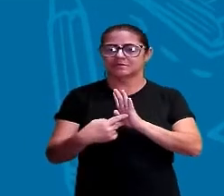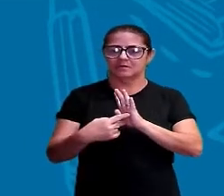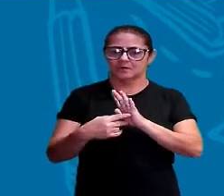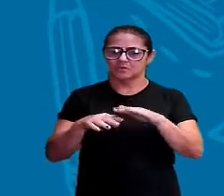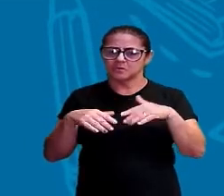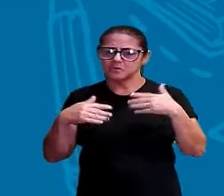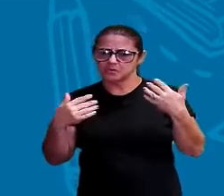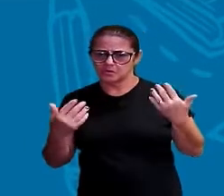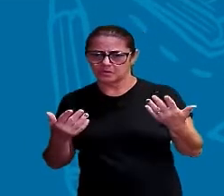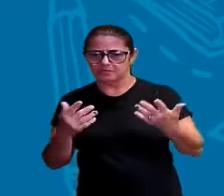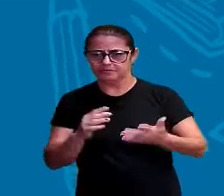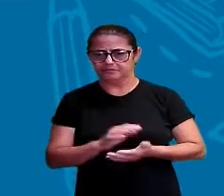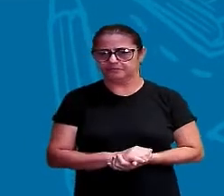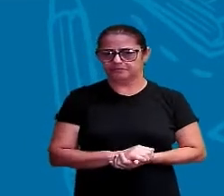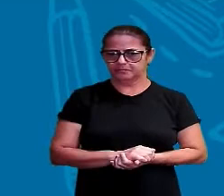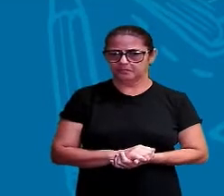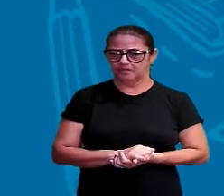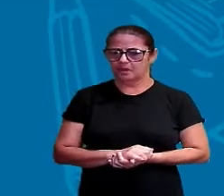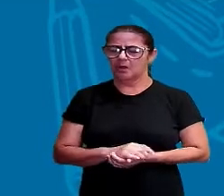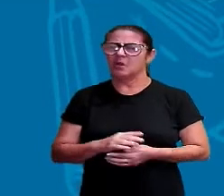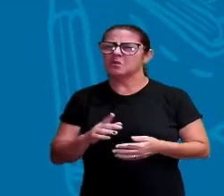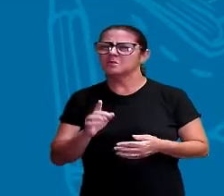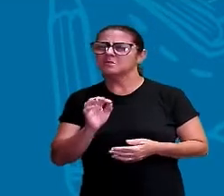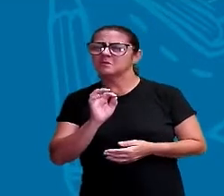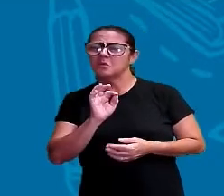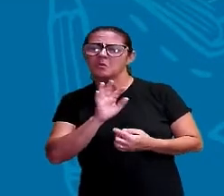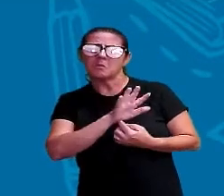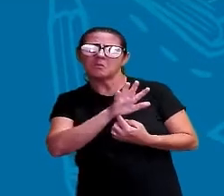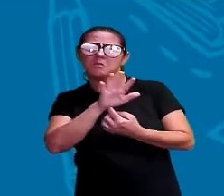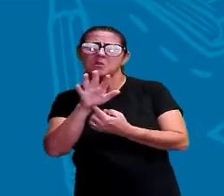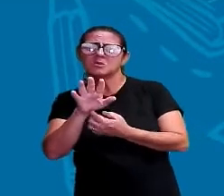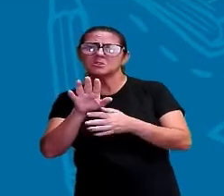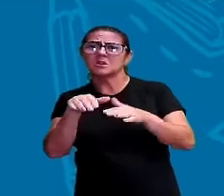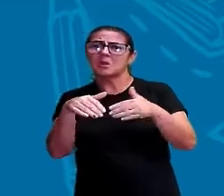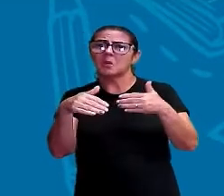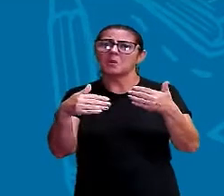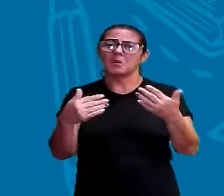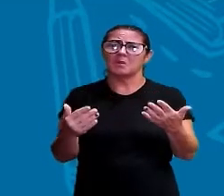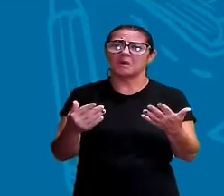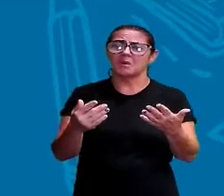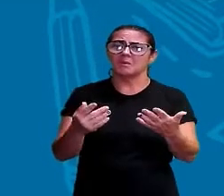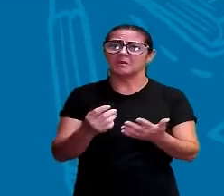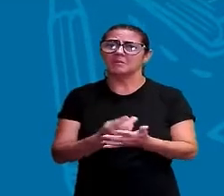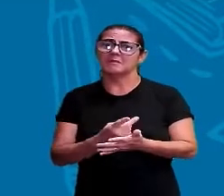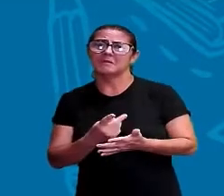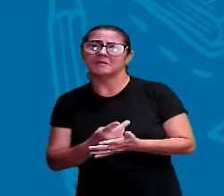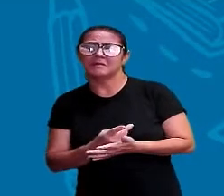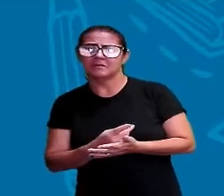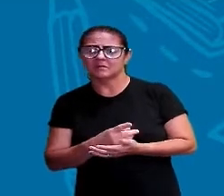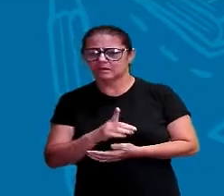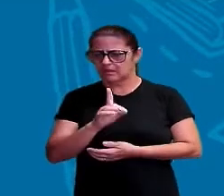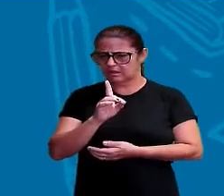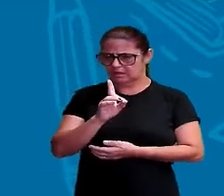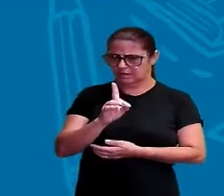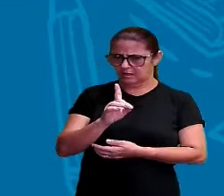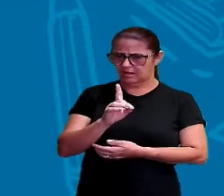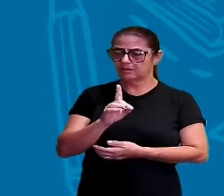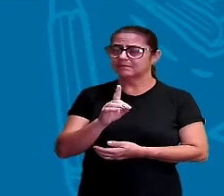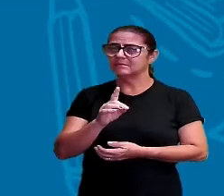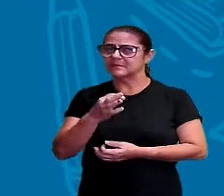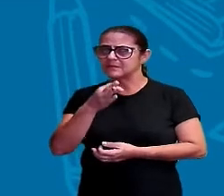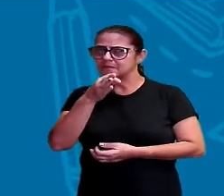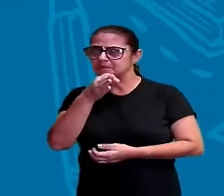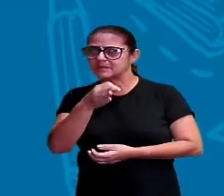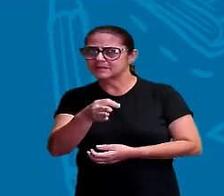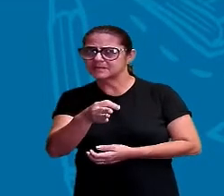A gente tem aí, ó, qual opção não indica? Gente, quem colocou a letra D está perfeito,